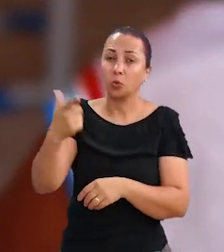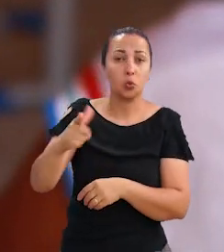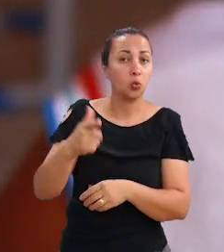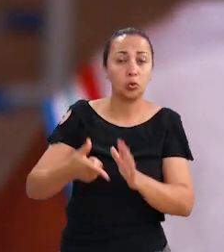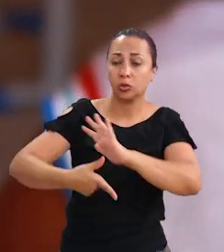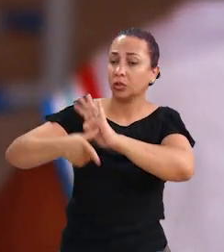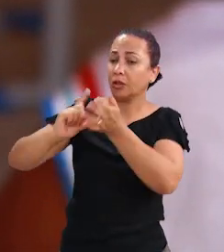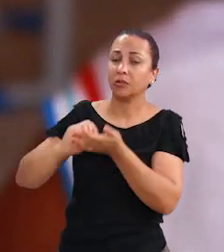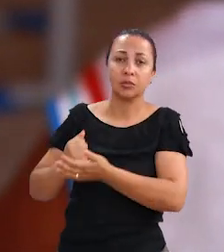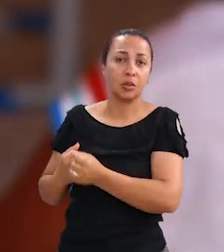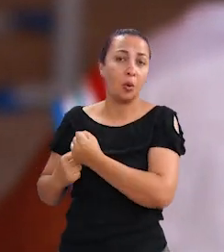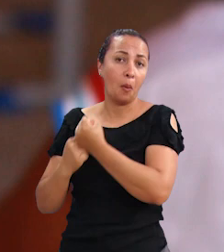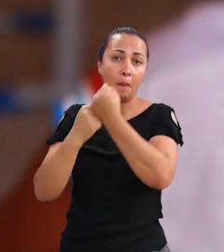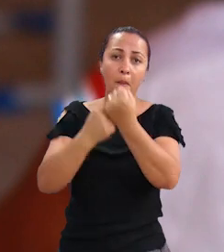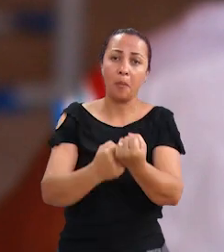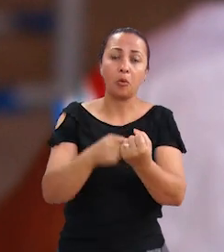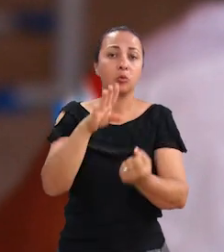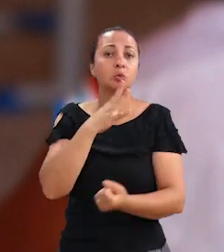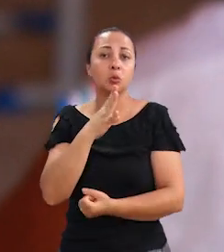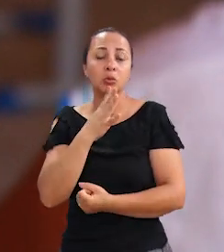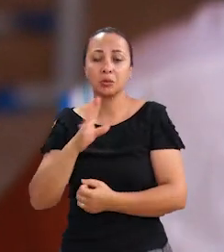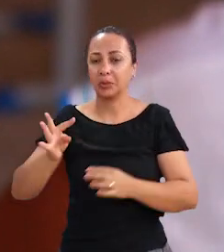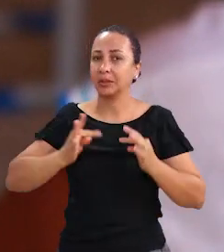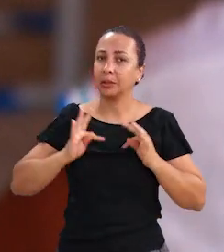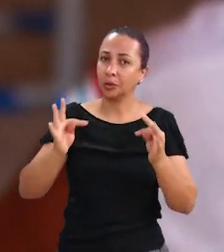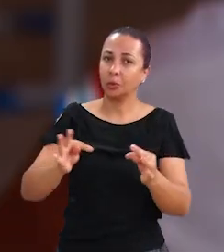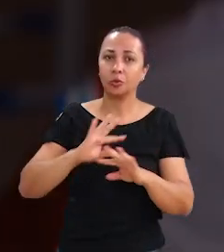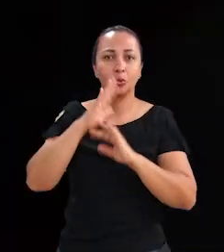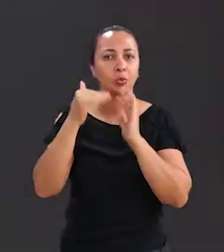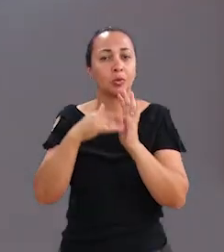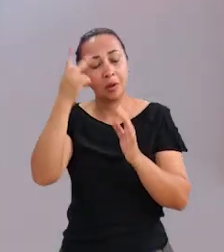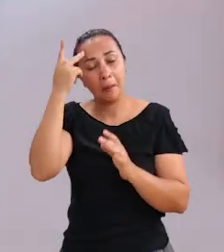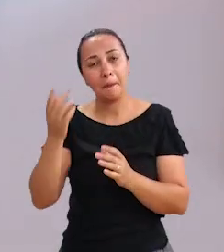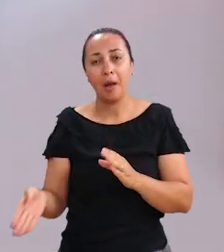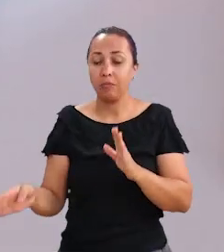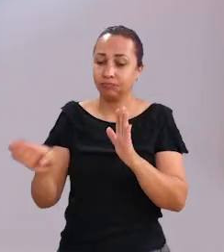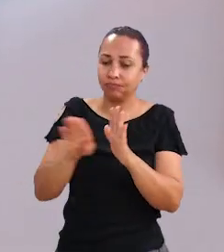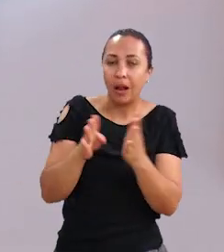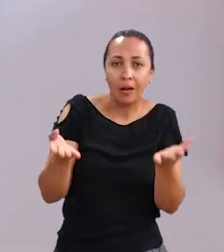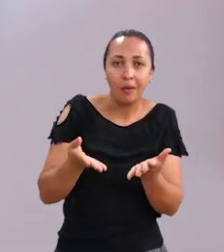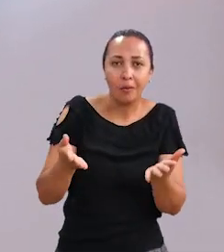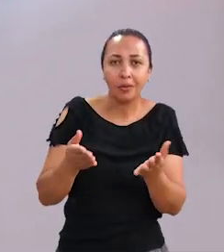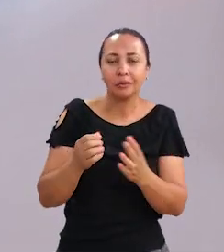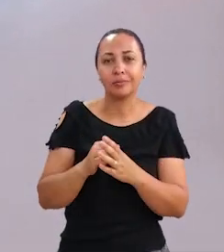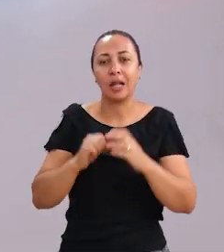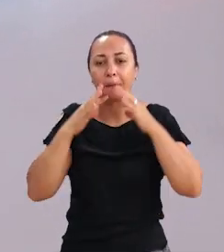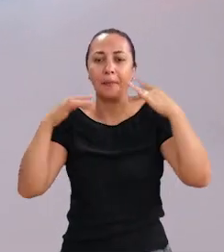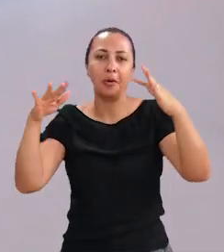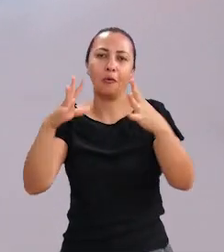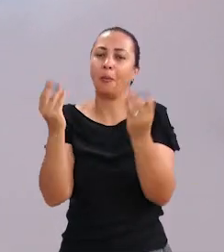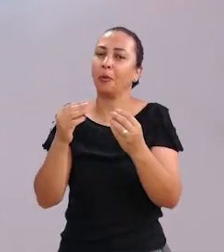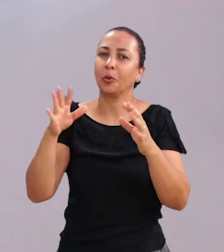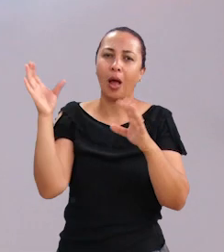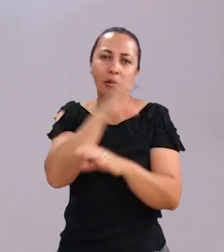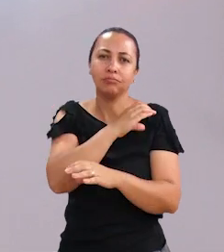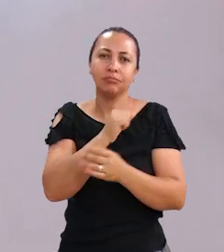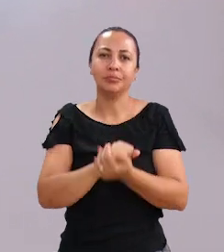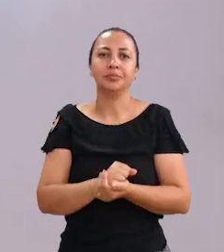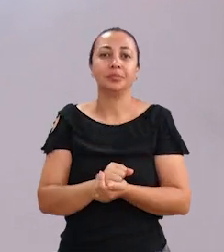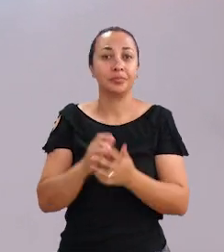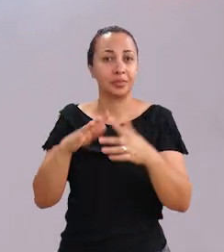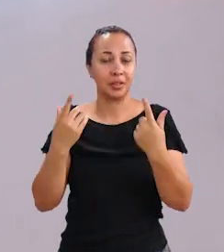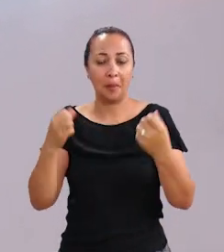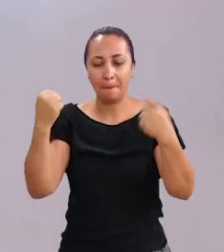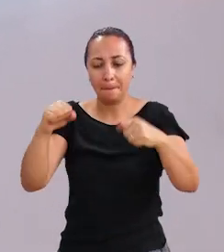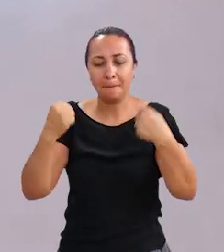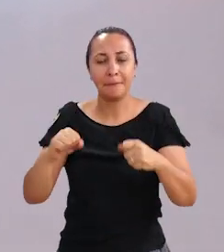esse apoio, né? Esse conhecimento tecnológico todo para poder vir nesse momento da pandemia, e foi tudo assim muito rápido.